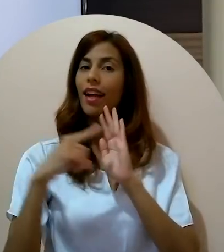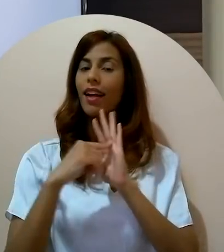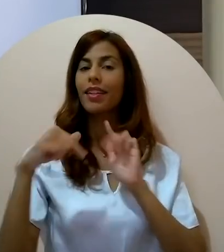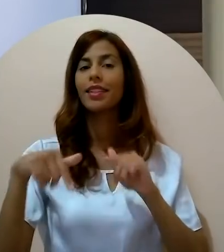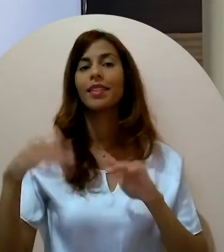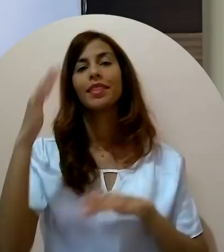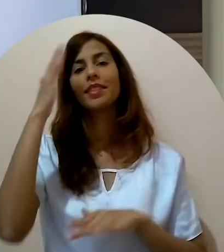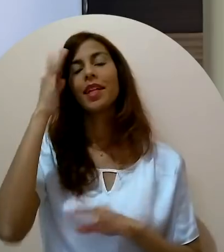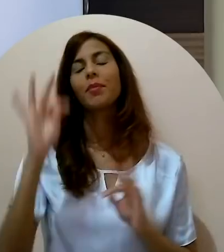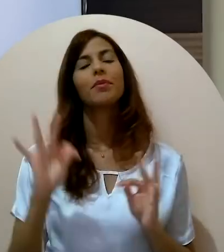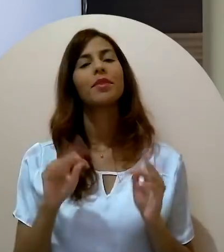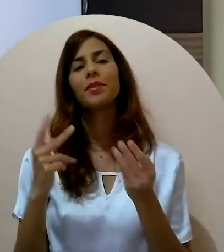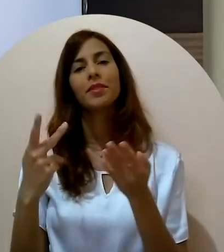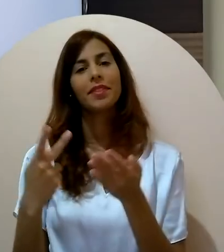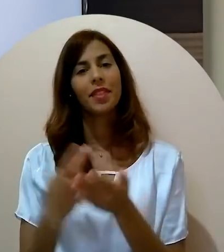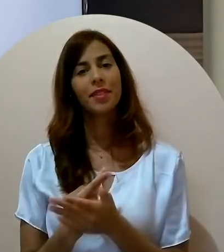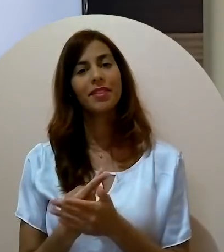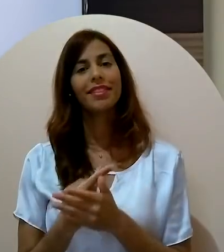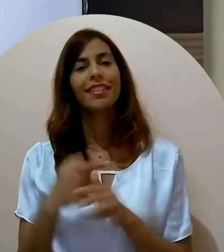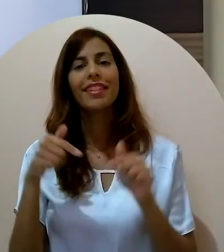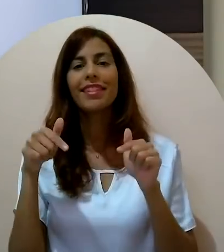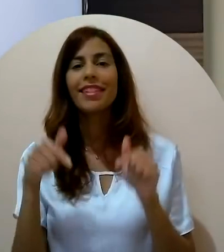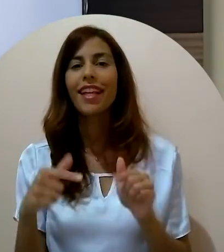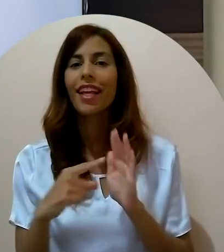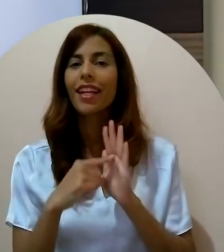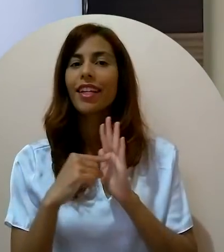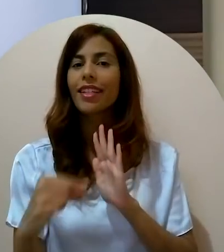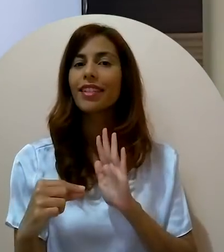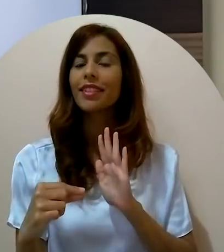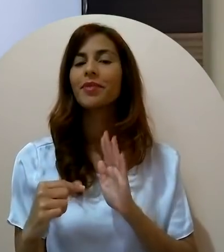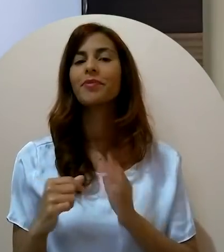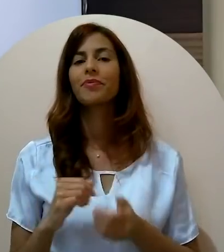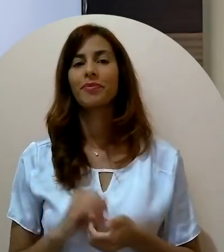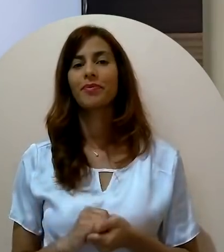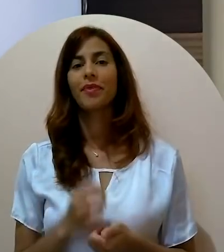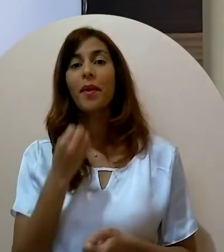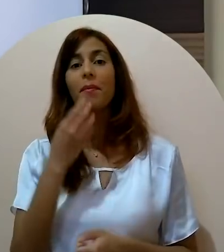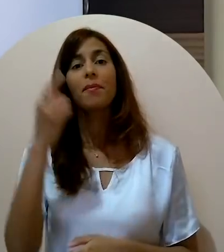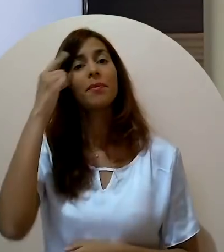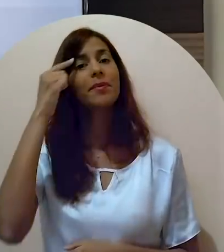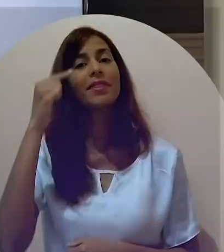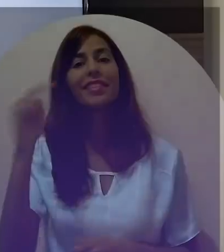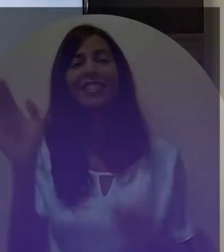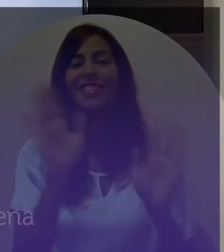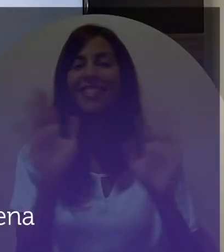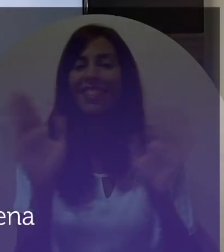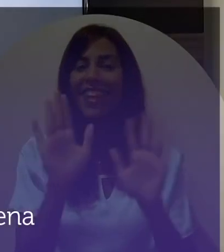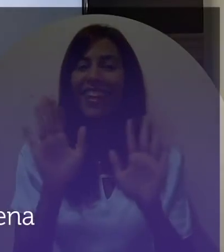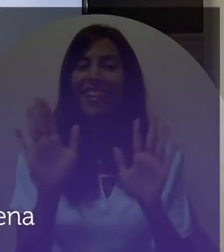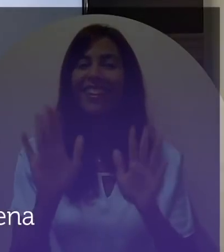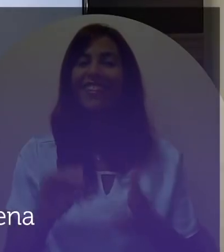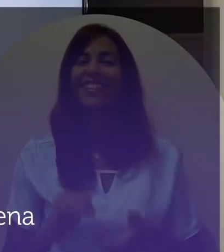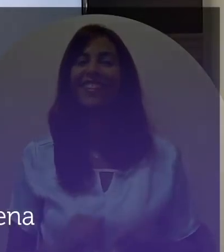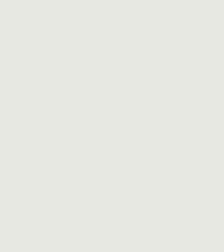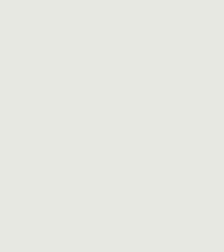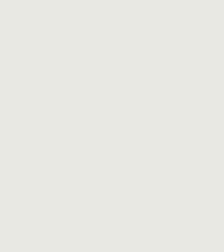tem acontecido na sua igreja nesse período de quarentena. Uma boa semana a todos e até a próxima!